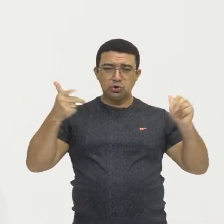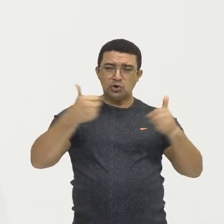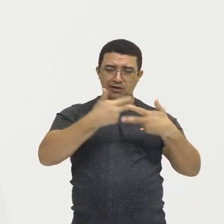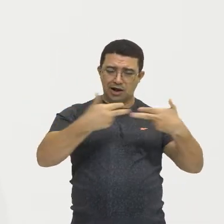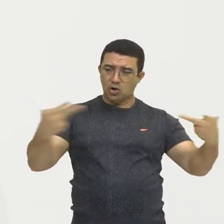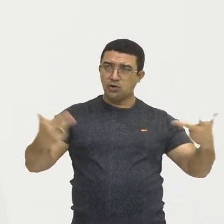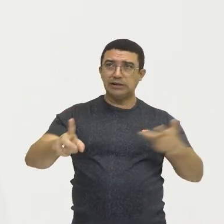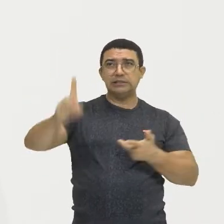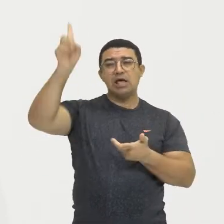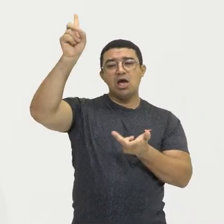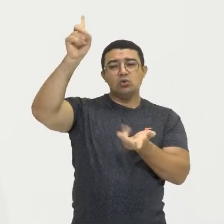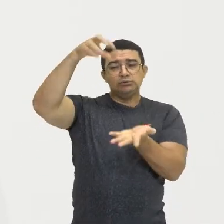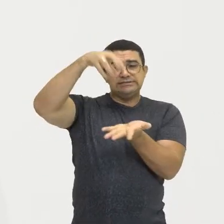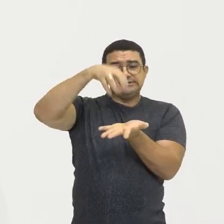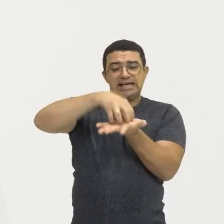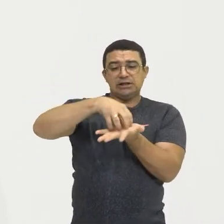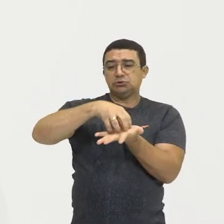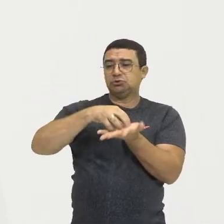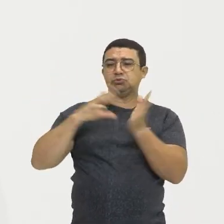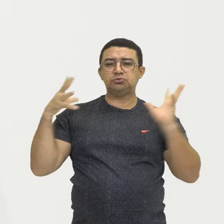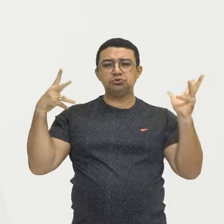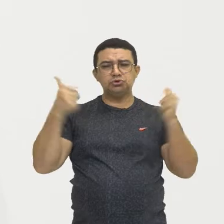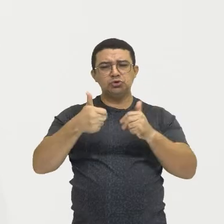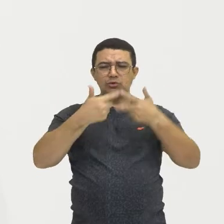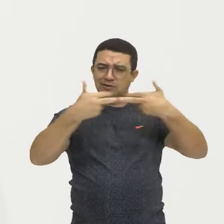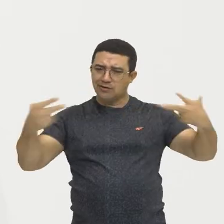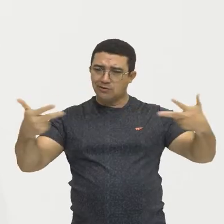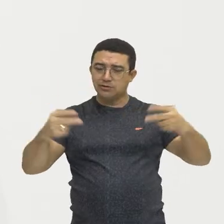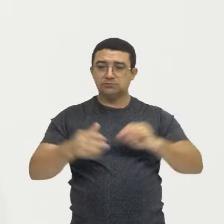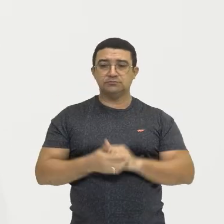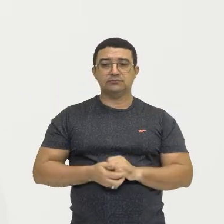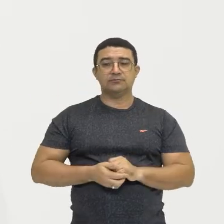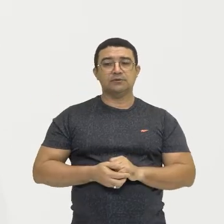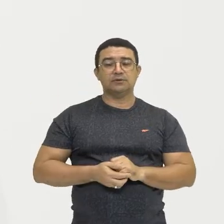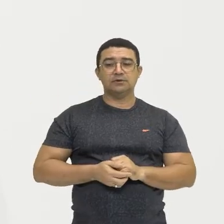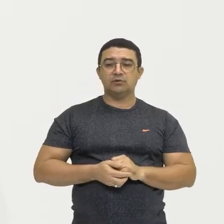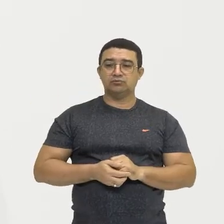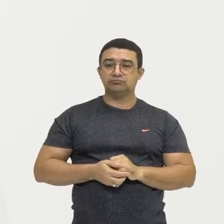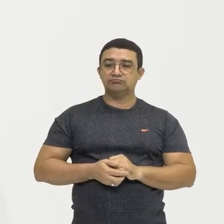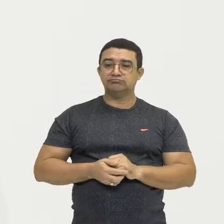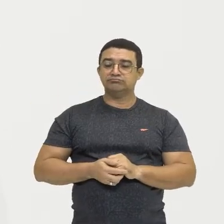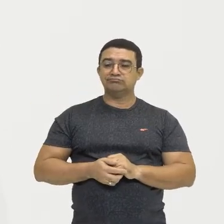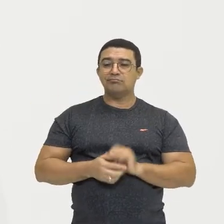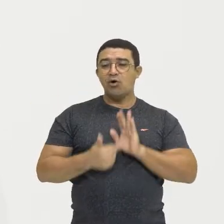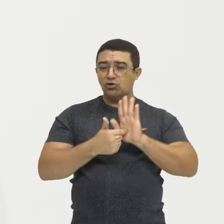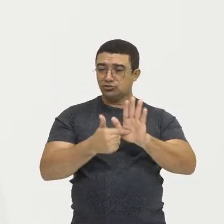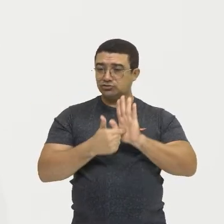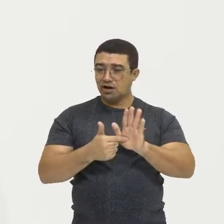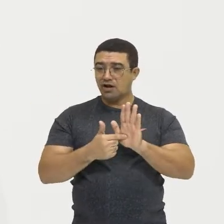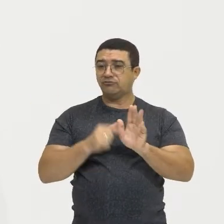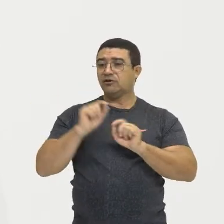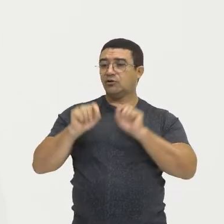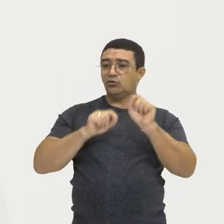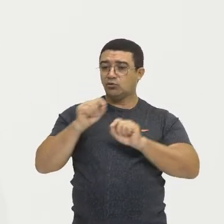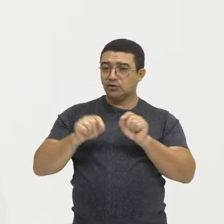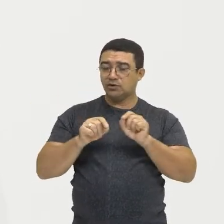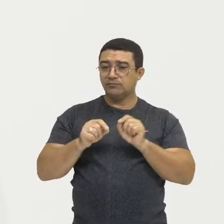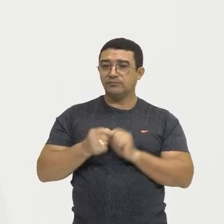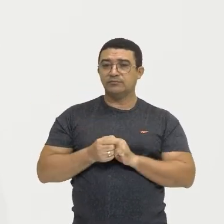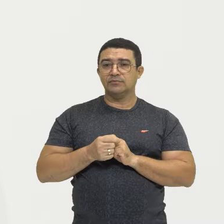as coisas. Então, essa ideia, né, era representada literalmente, né, pela submissão